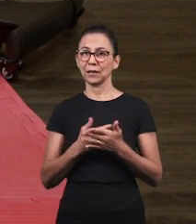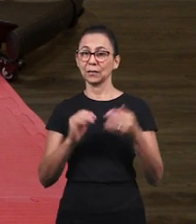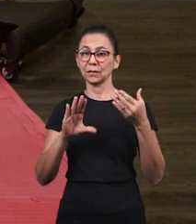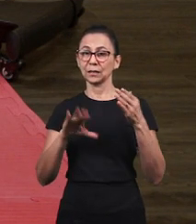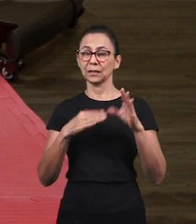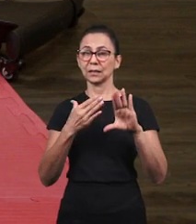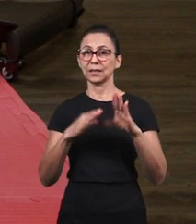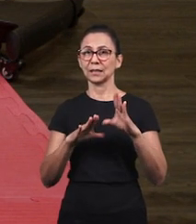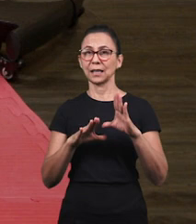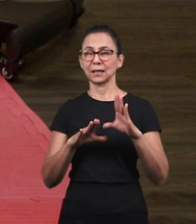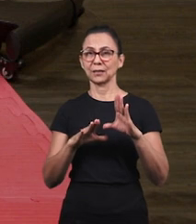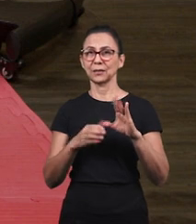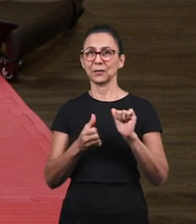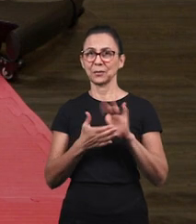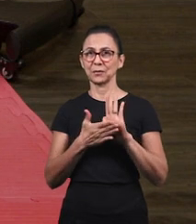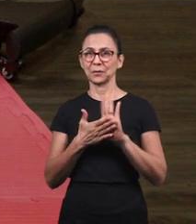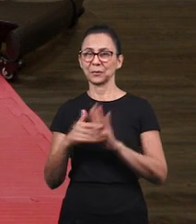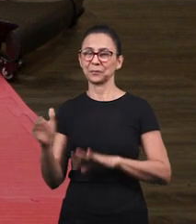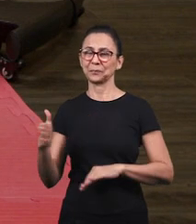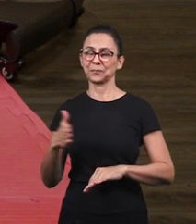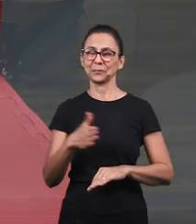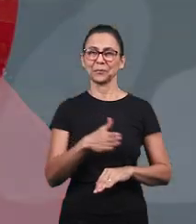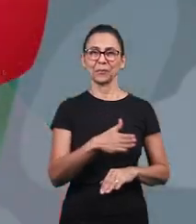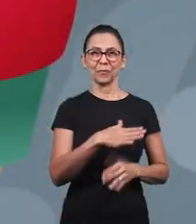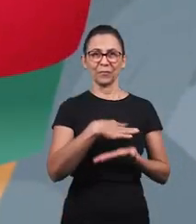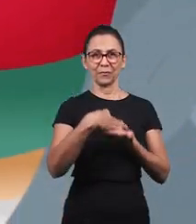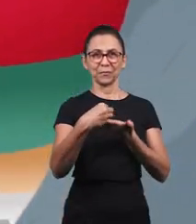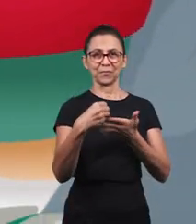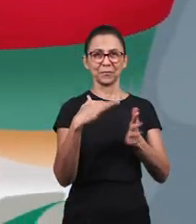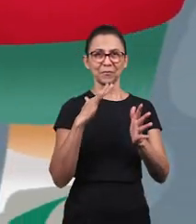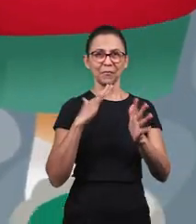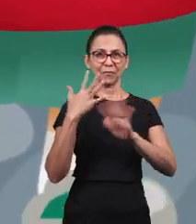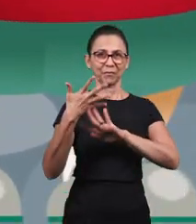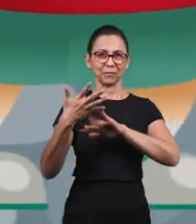um louvor que diz assim: quero ser fiel.